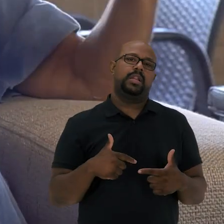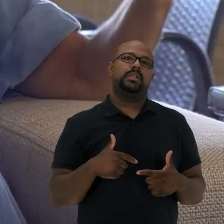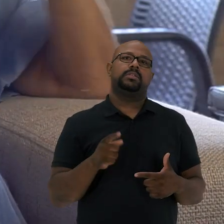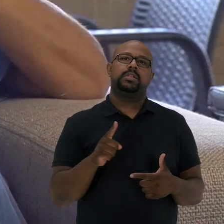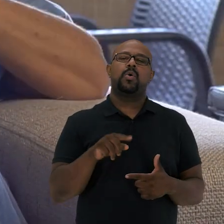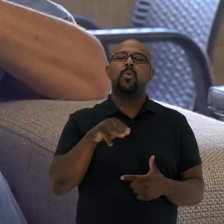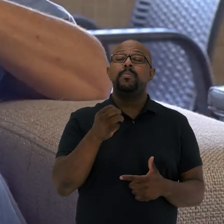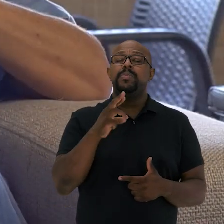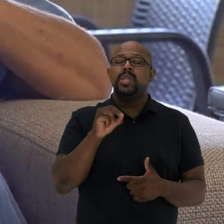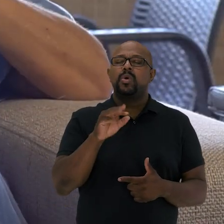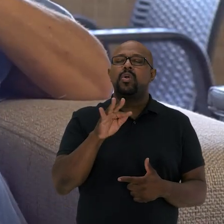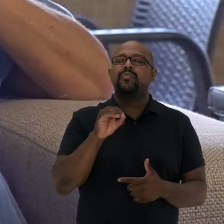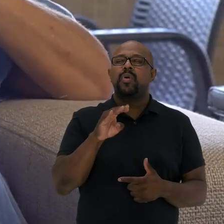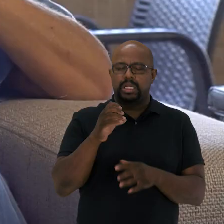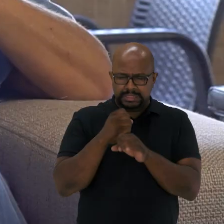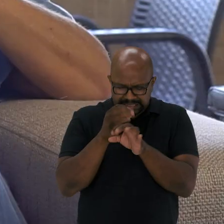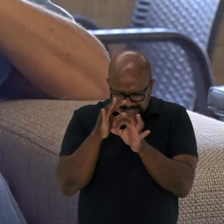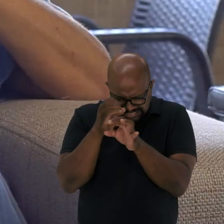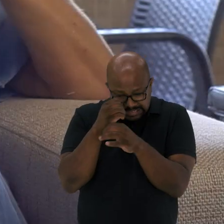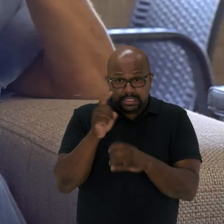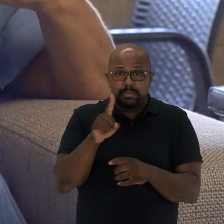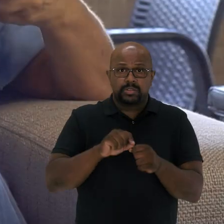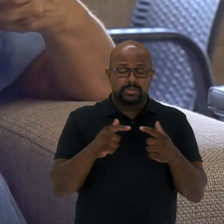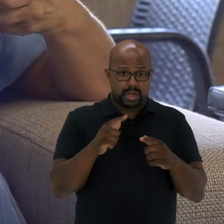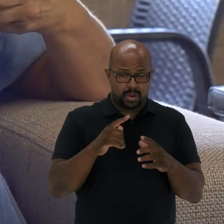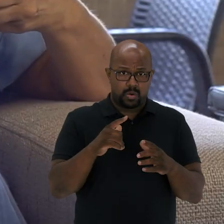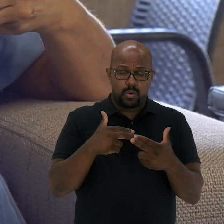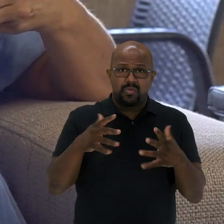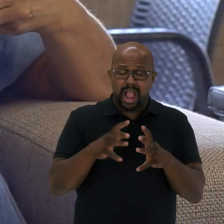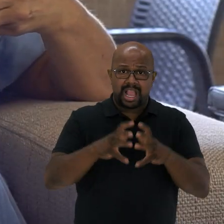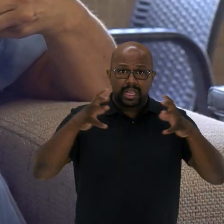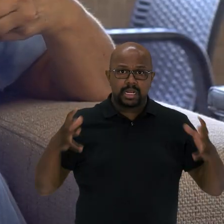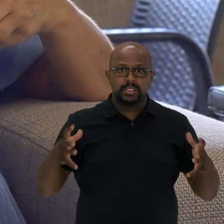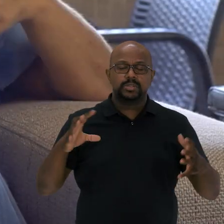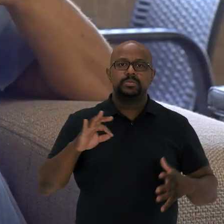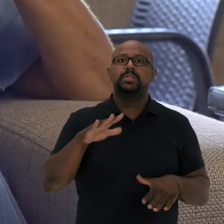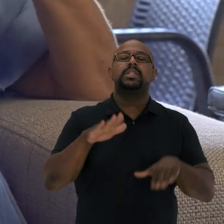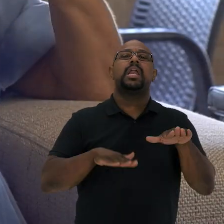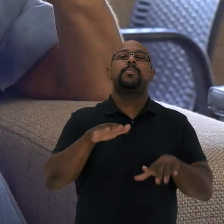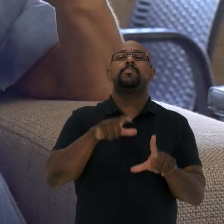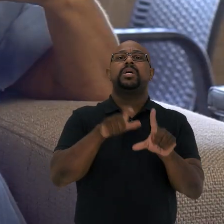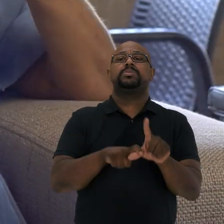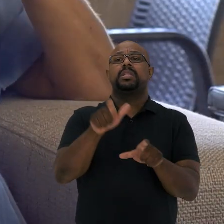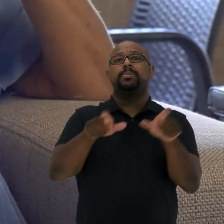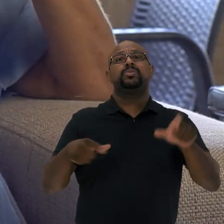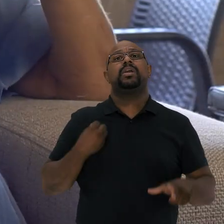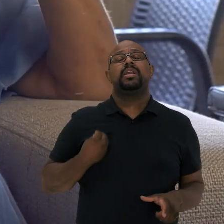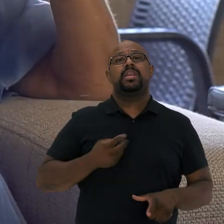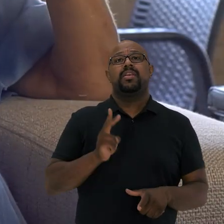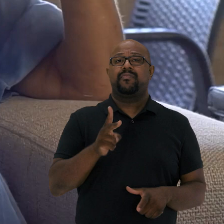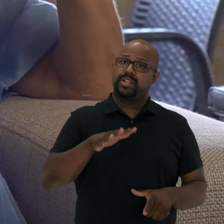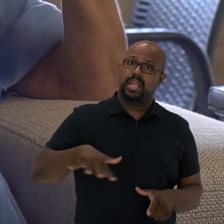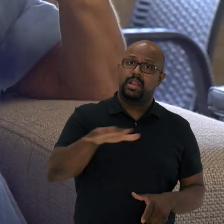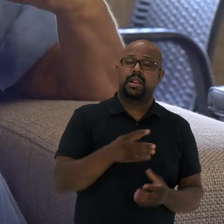trabalha não com microfósseis, que tu olha só com microscopia, mas quando tu trabalha com macrofósseis, tu depende muito da pessoa que